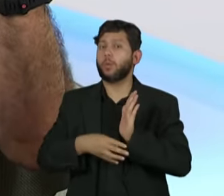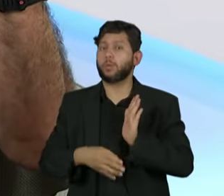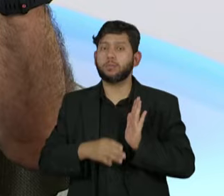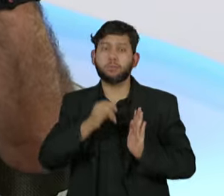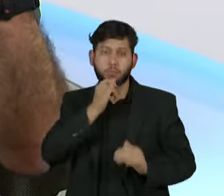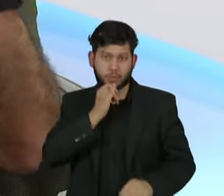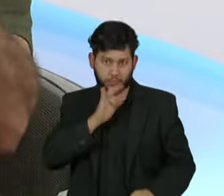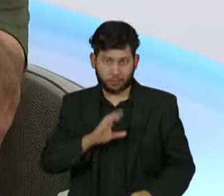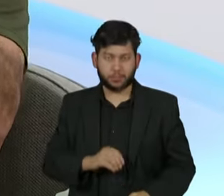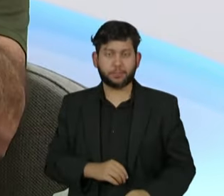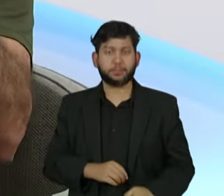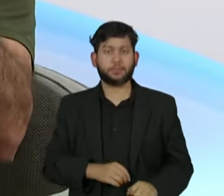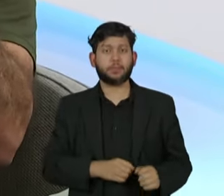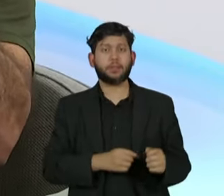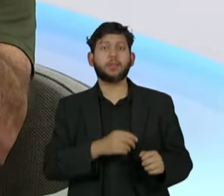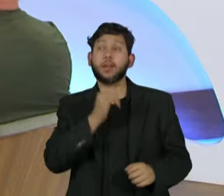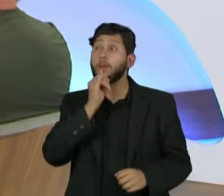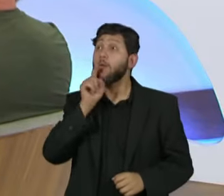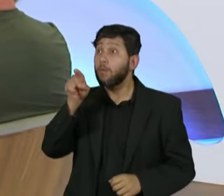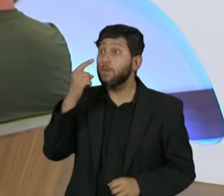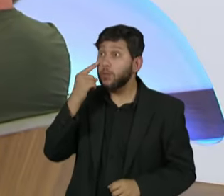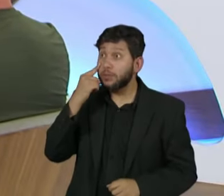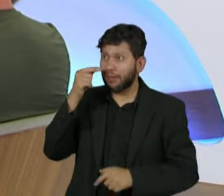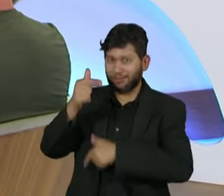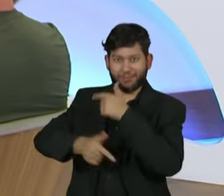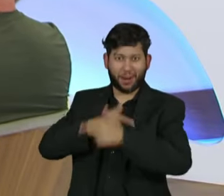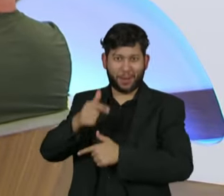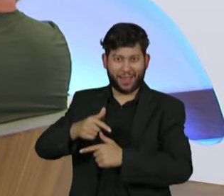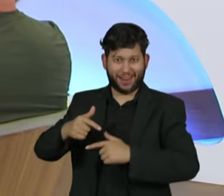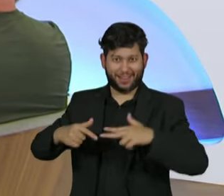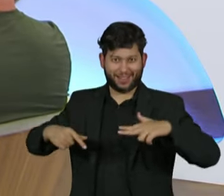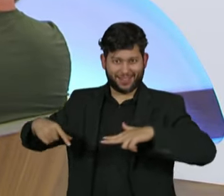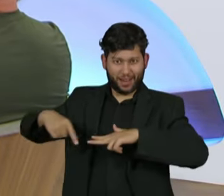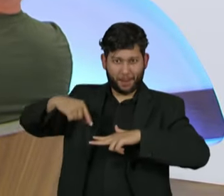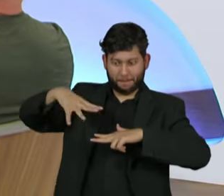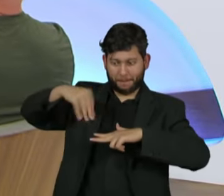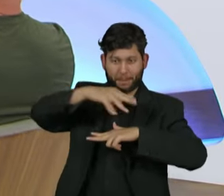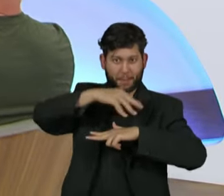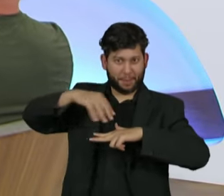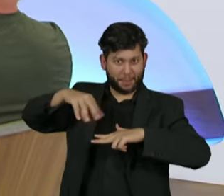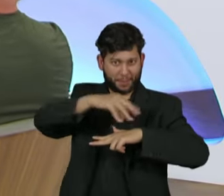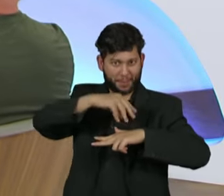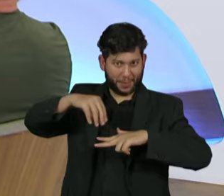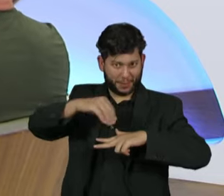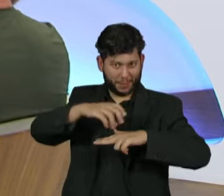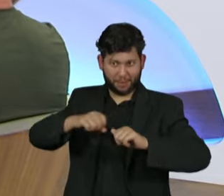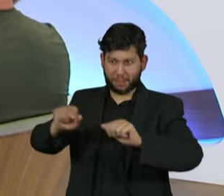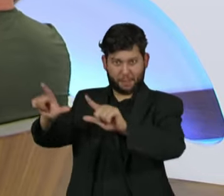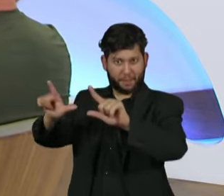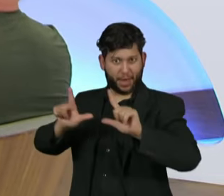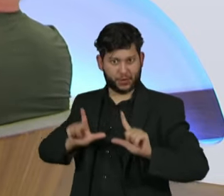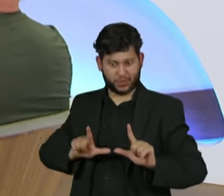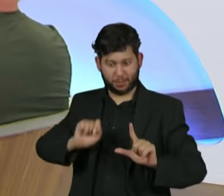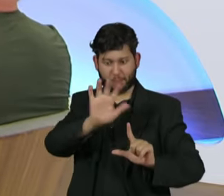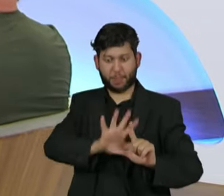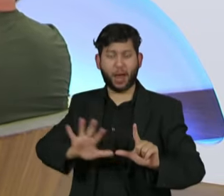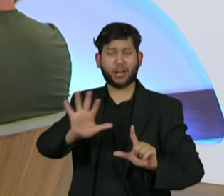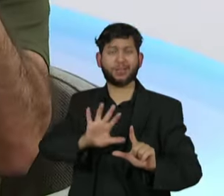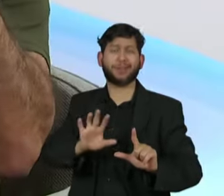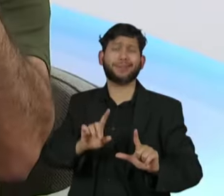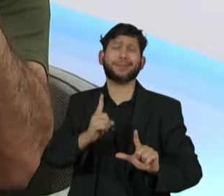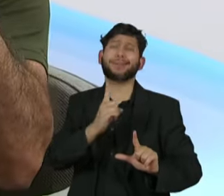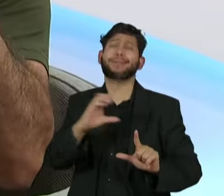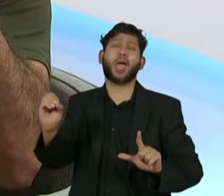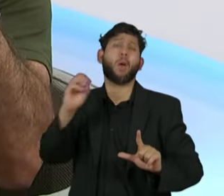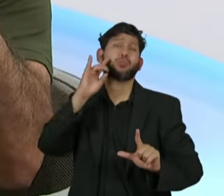Imagine você como analista de imagens médicas analisando sei lá centenas de imagens por dia isso